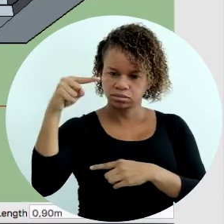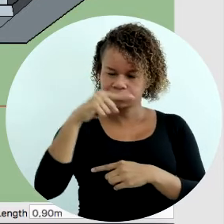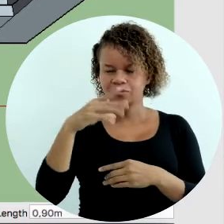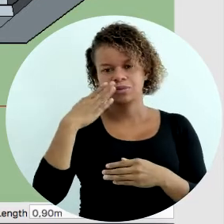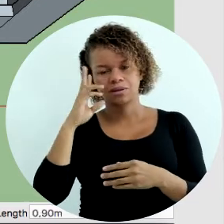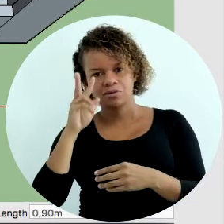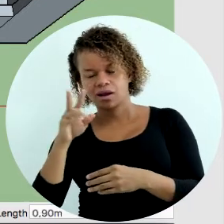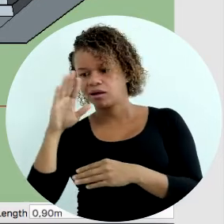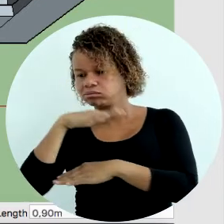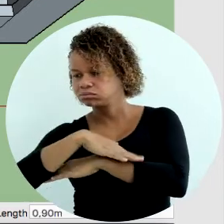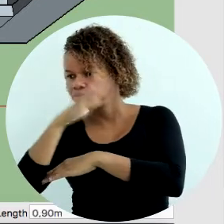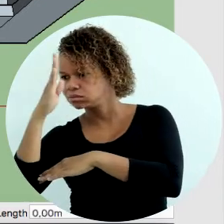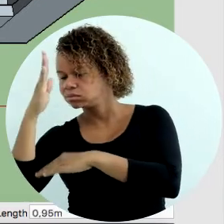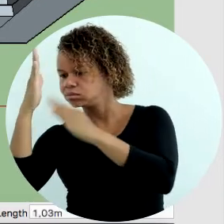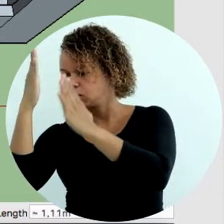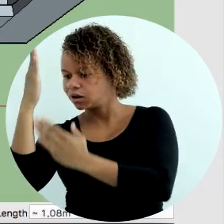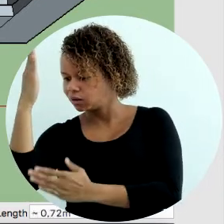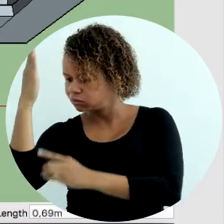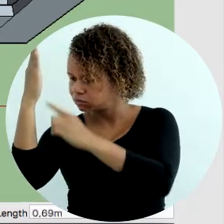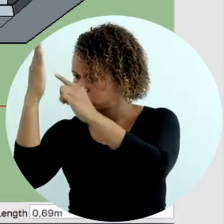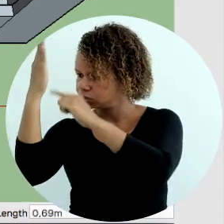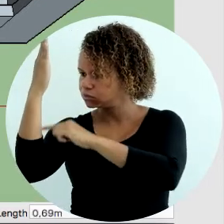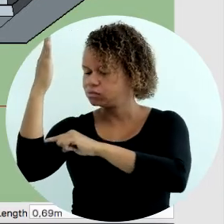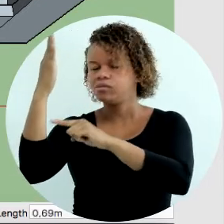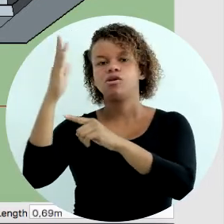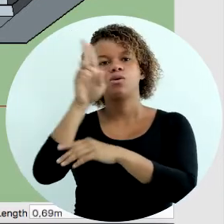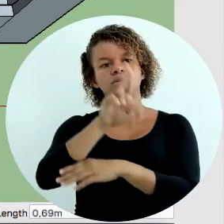posso traçar a lateral dessa janela,